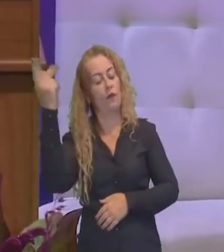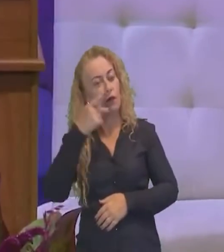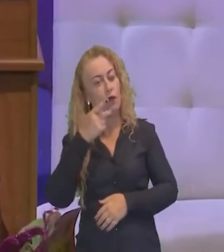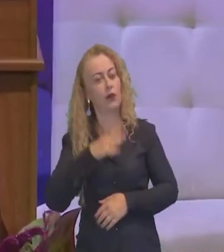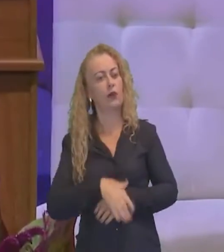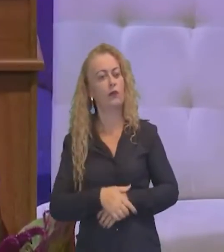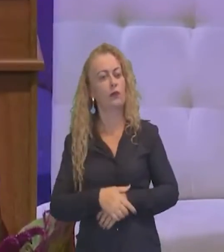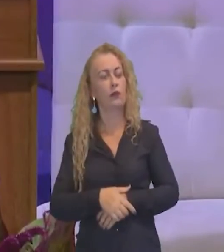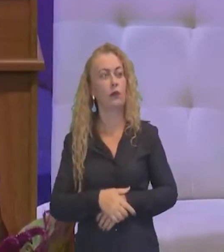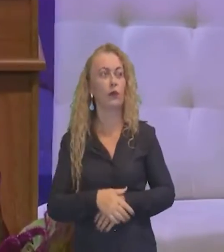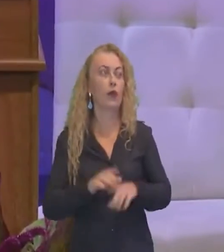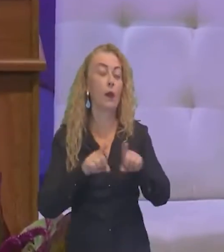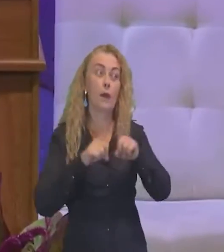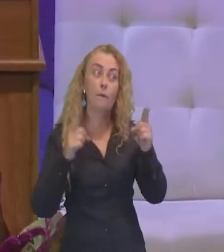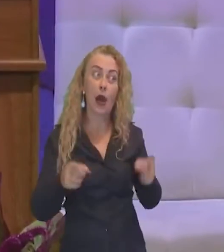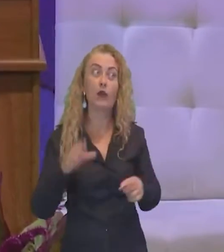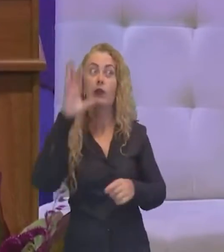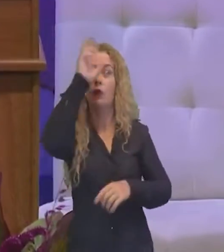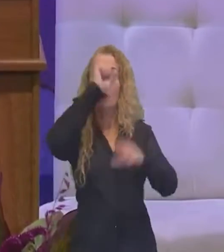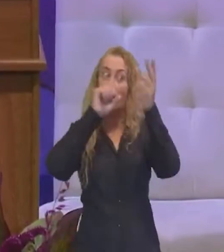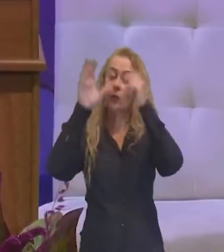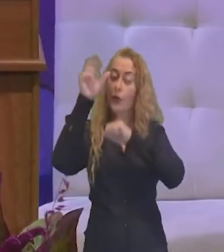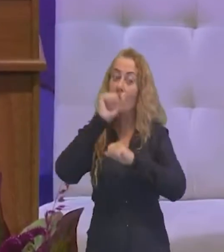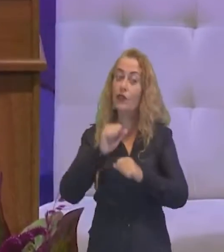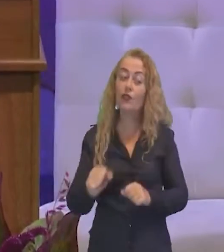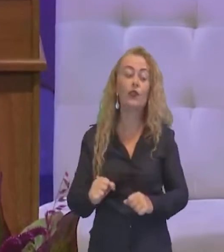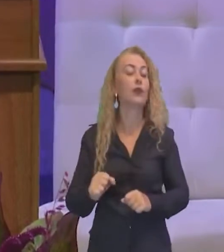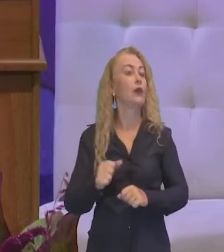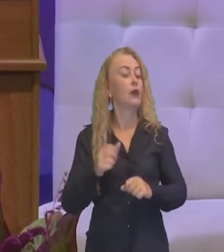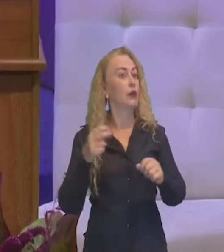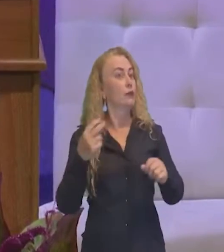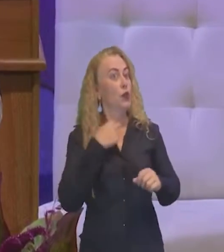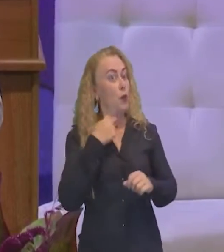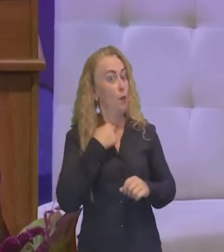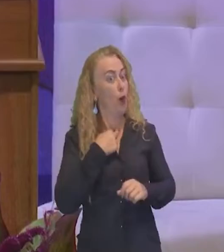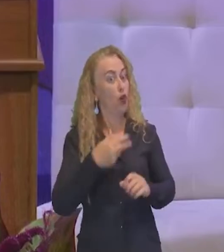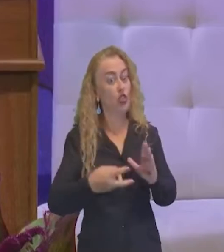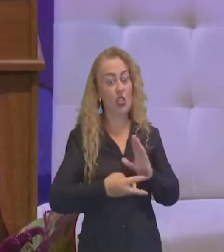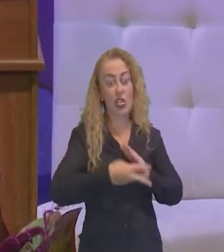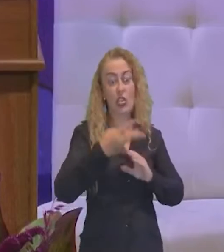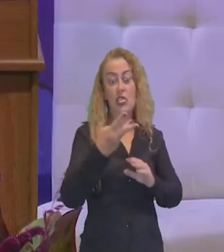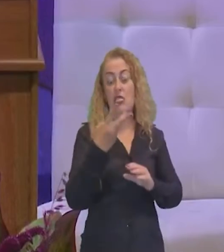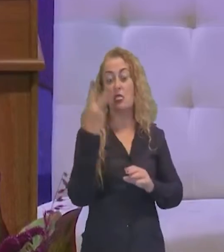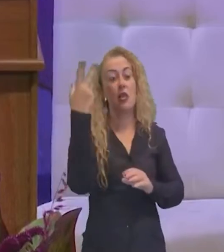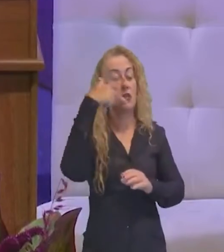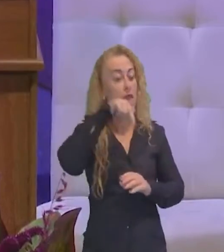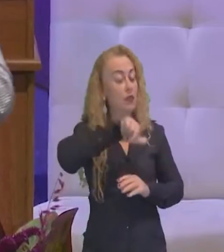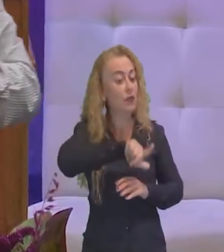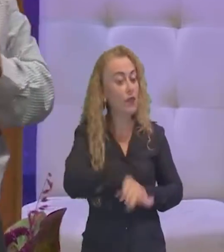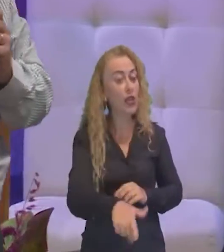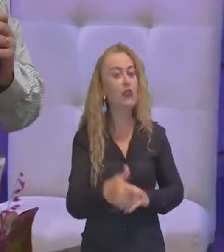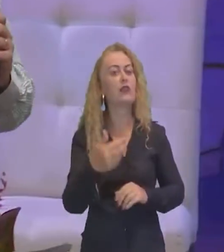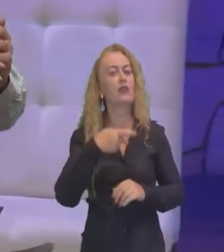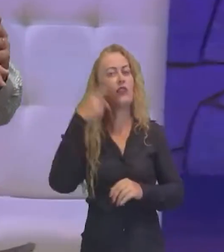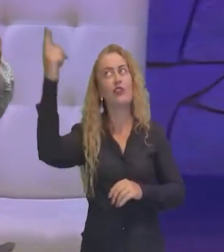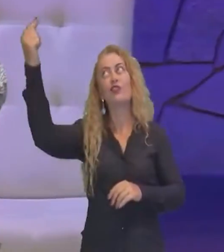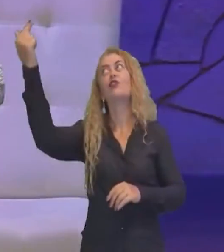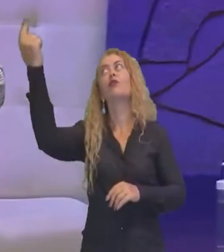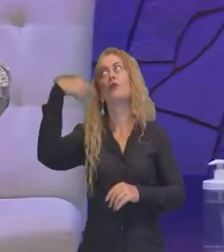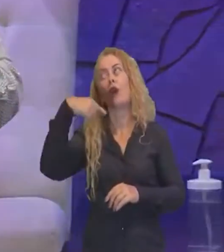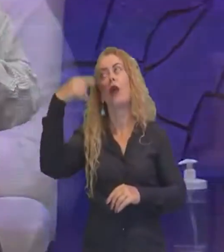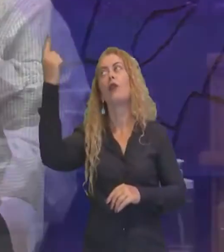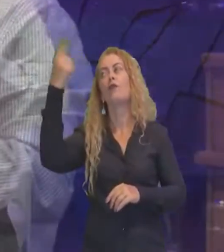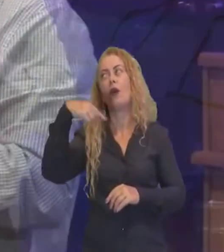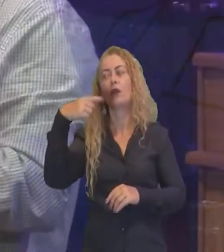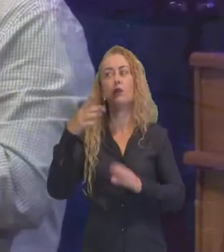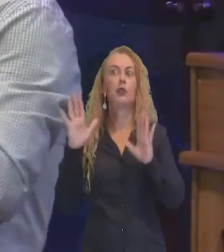de Balaão que não pode ser mais 3 vezes. Passou de 3 vezes, o negócio fica difícil para o nosso lado, né? E o Senhor falou de novo: chama